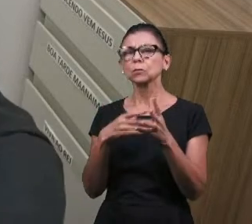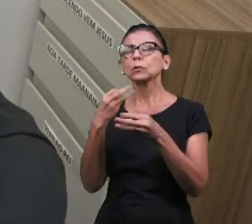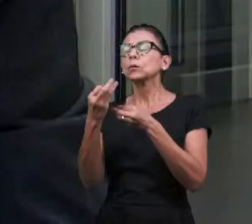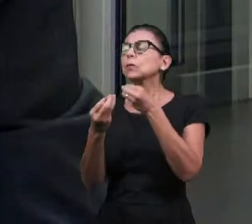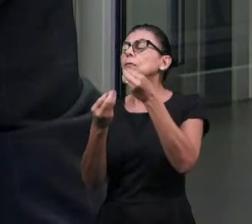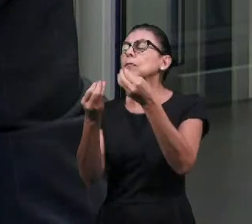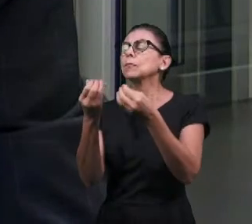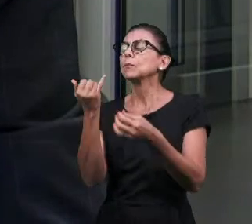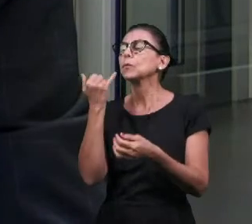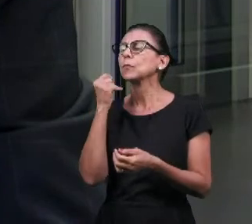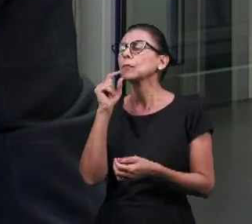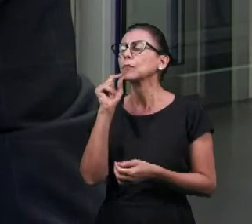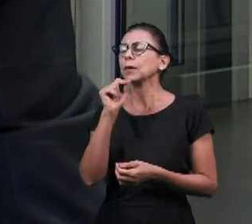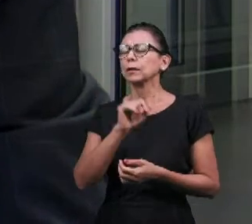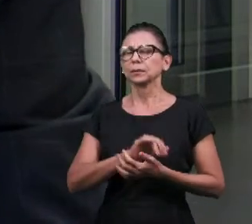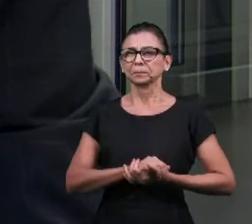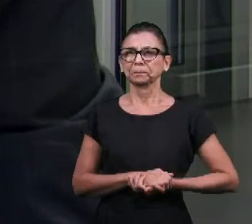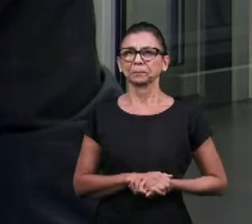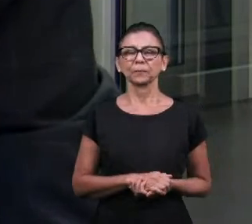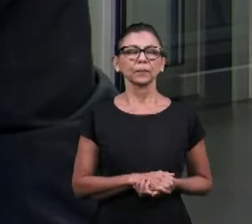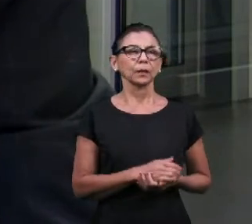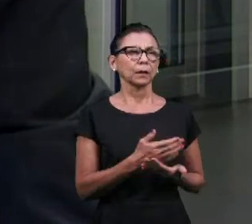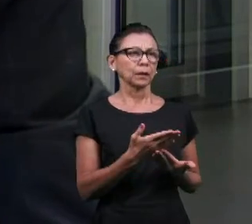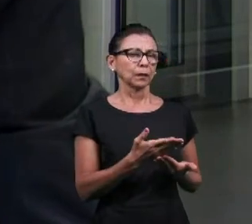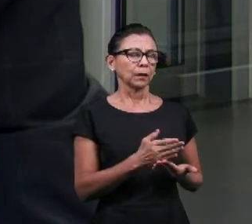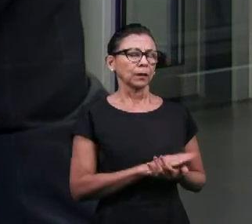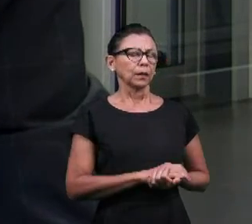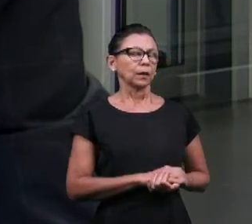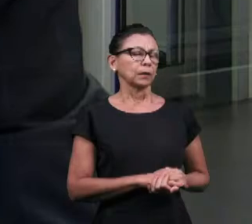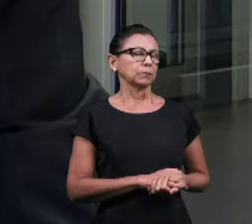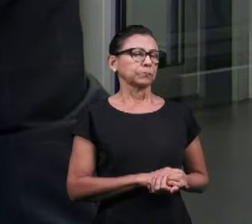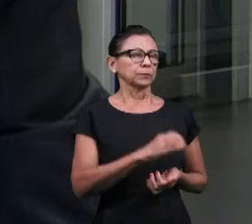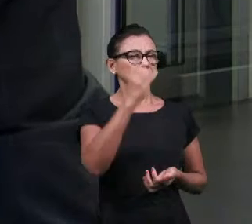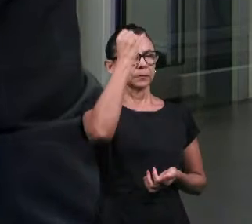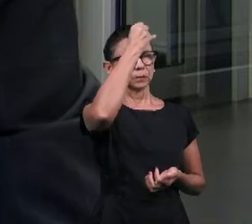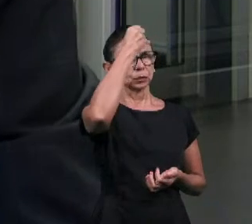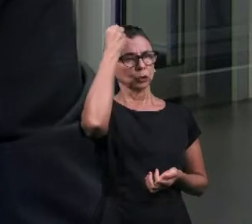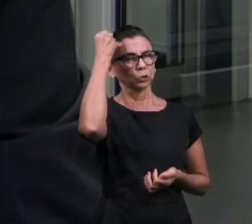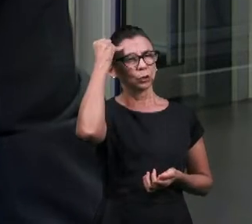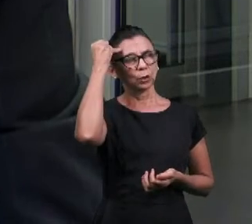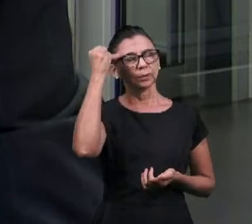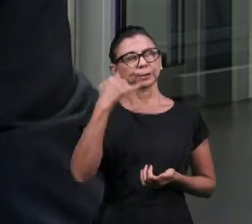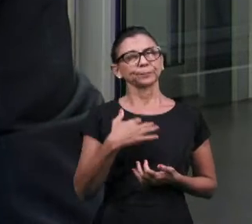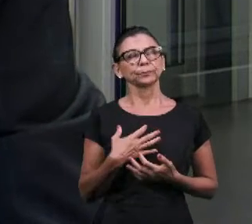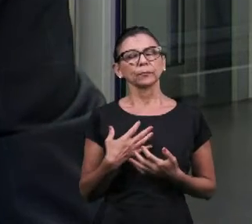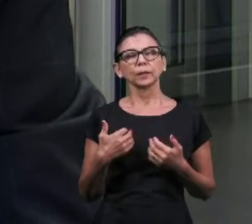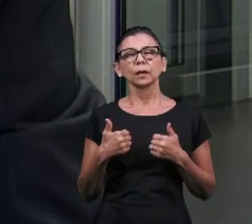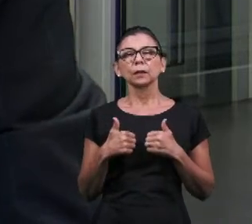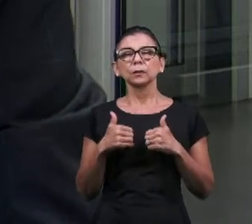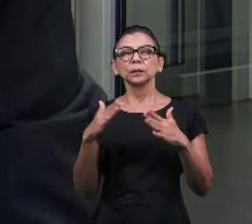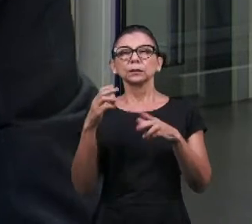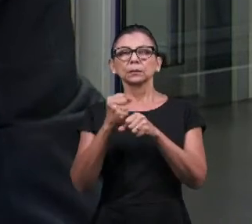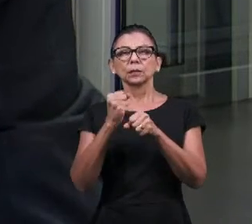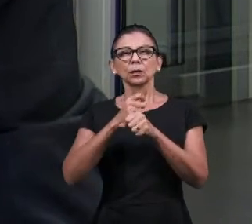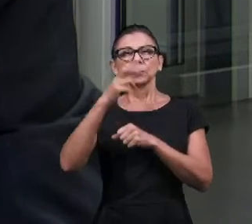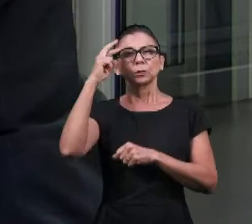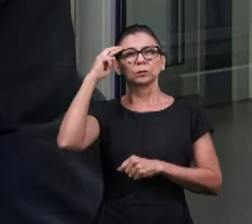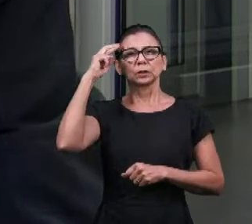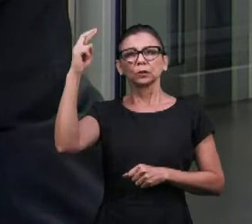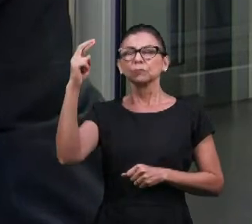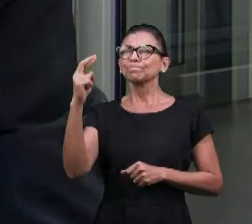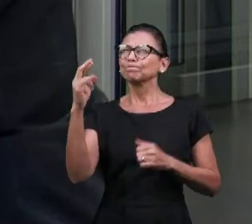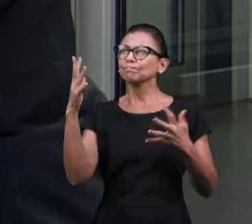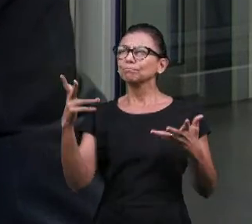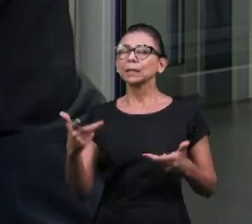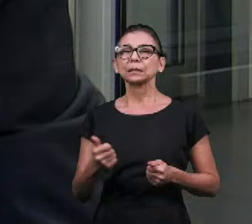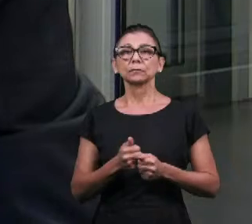pastor? Jorge, a minha conversão foi algo assim maravilhoso. Foi fruto de uma profecia,